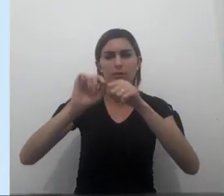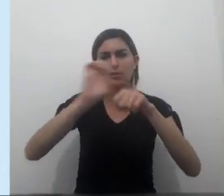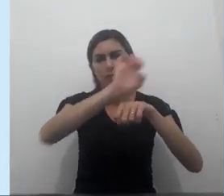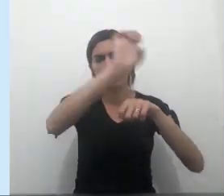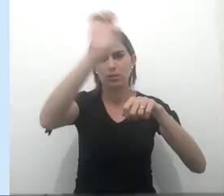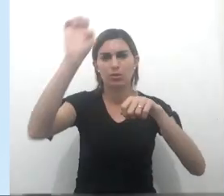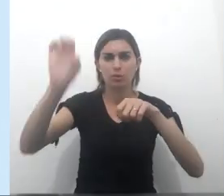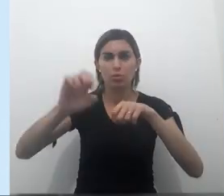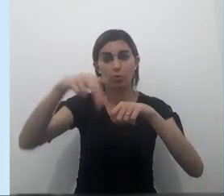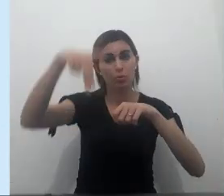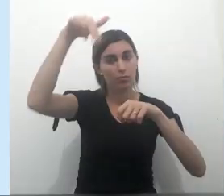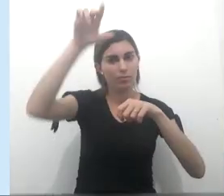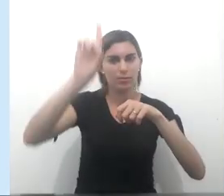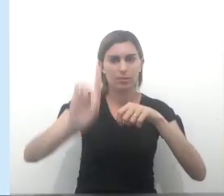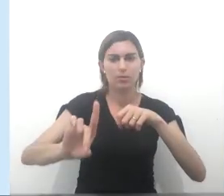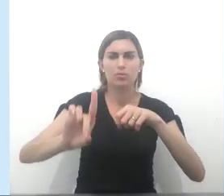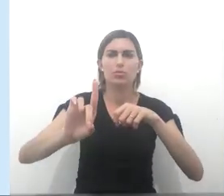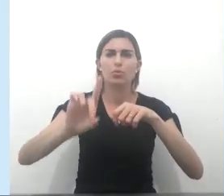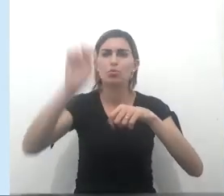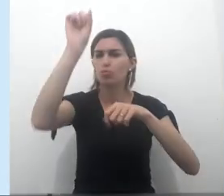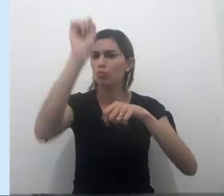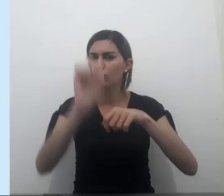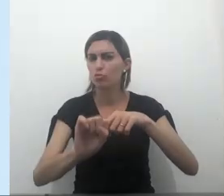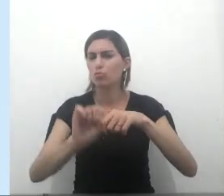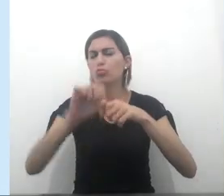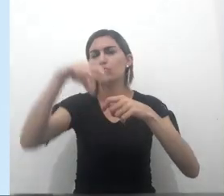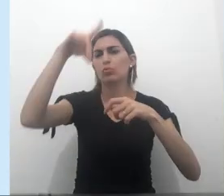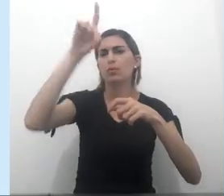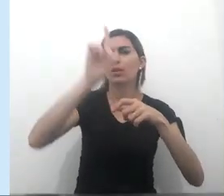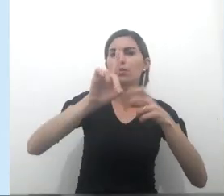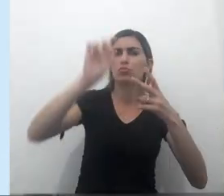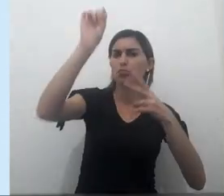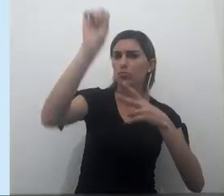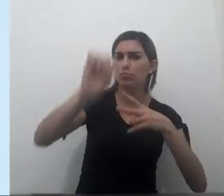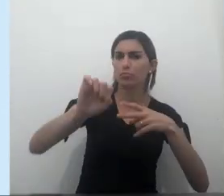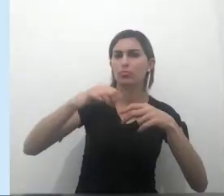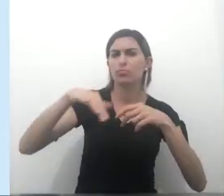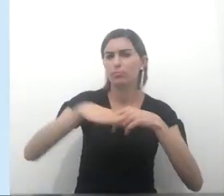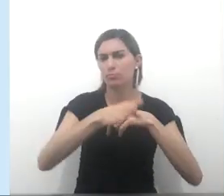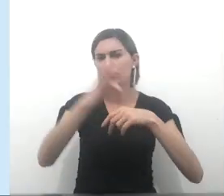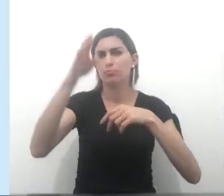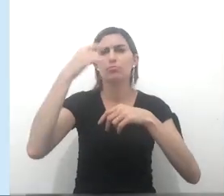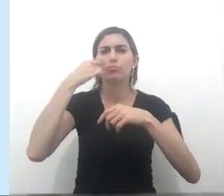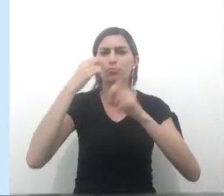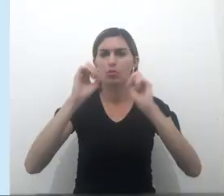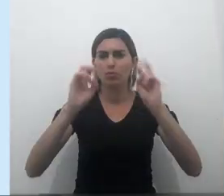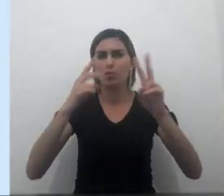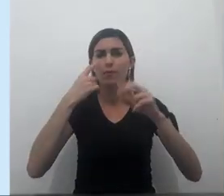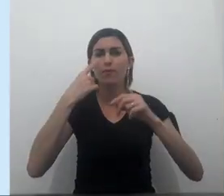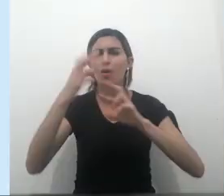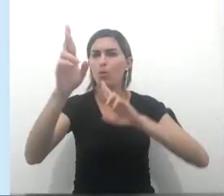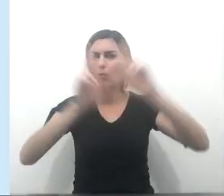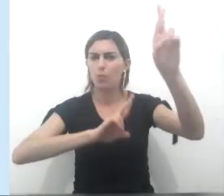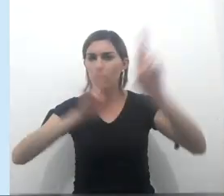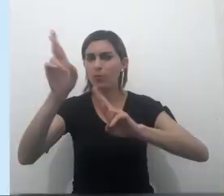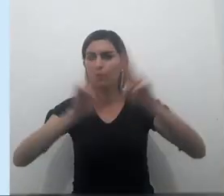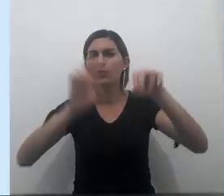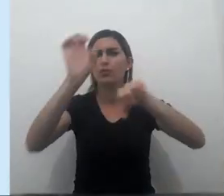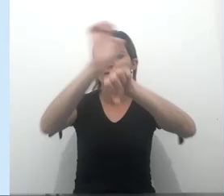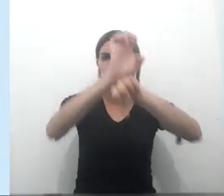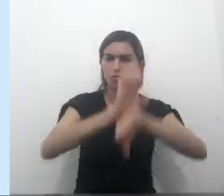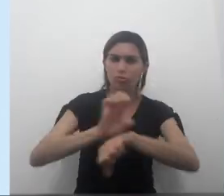para os estados do Nordeste, do Sudeste e do Sul, ok? Mas existem também as